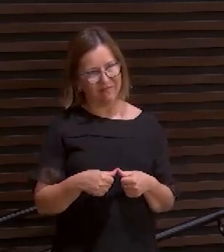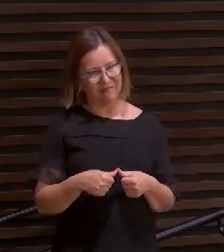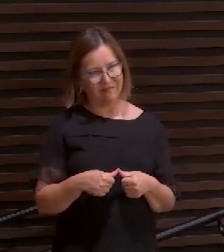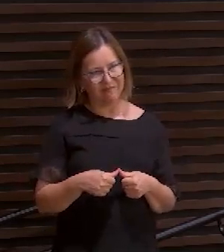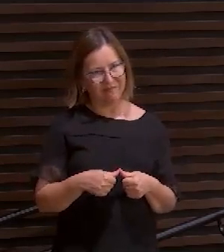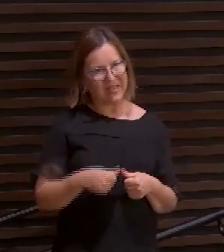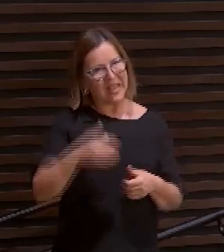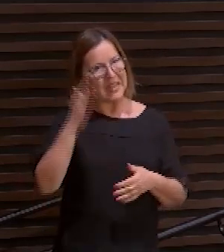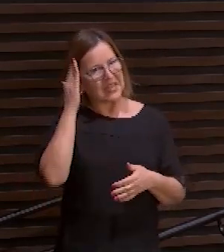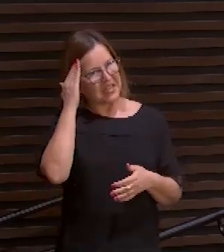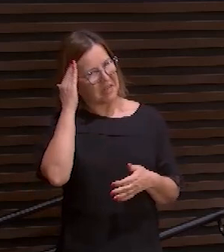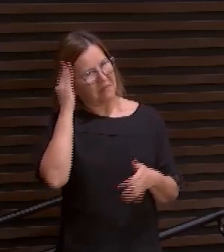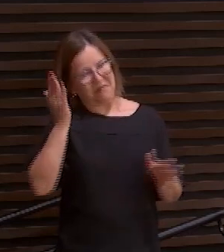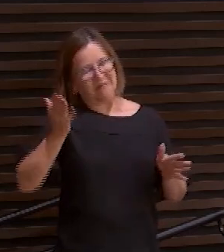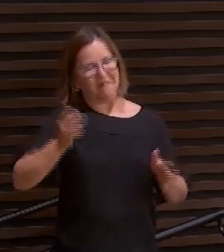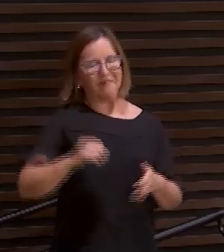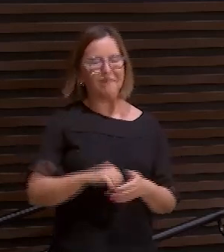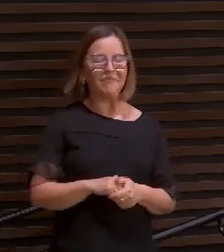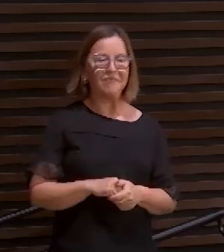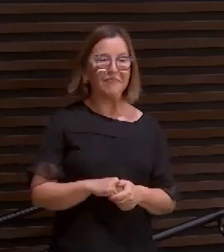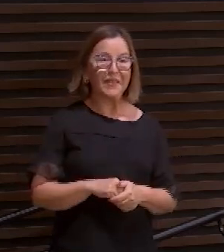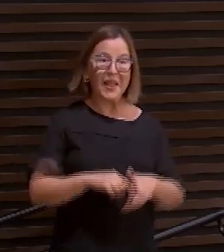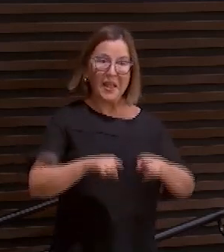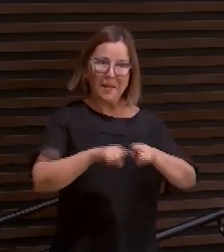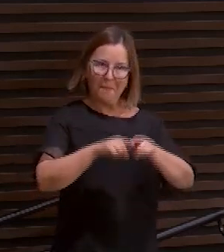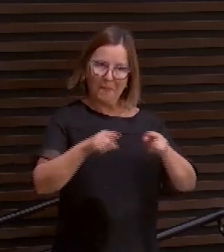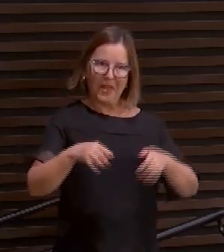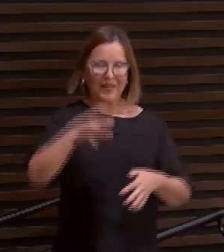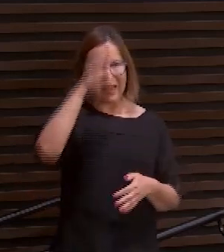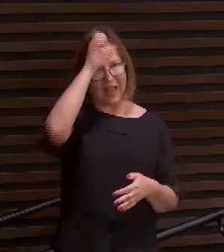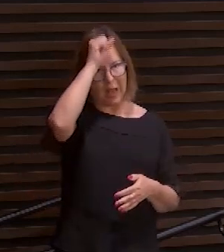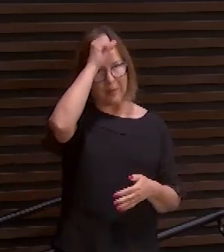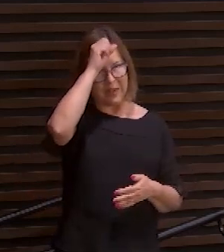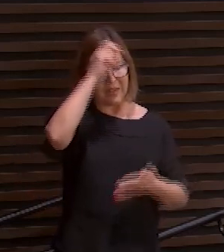violinista. Porém, aprender a ler